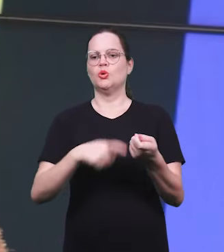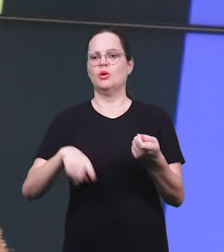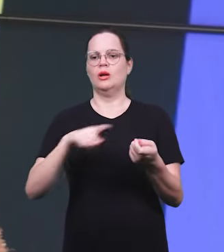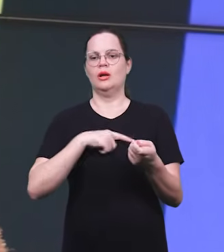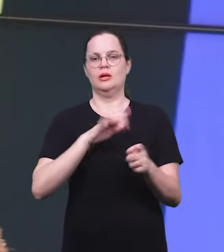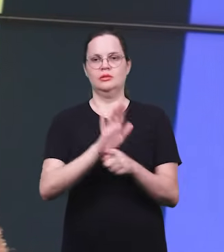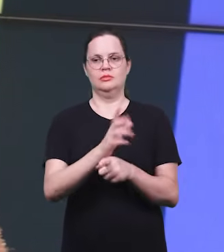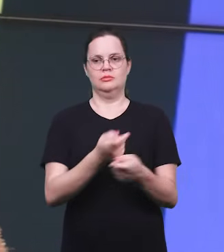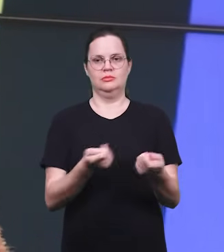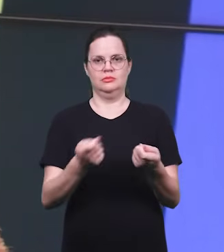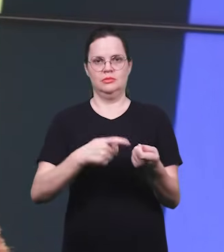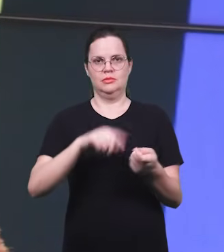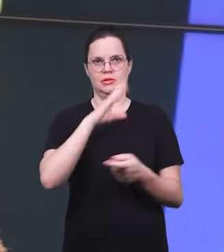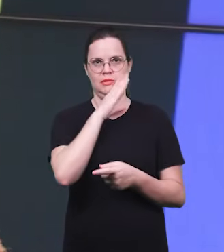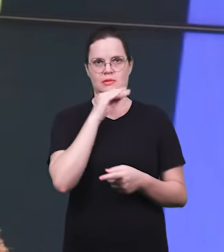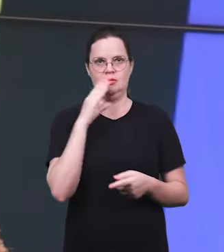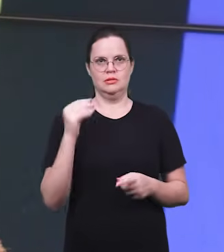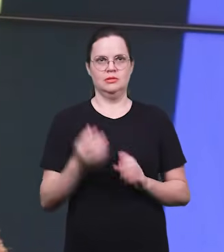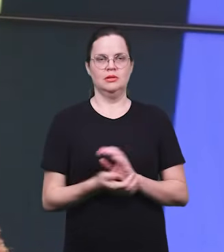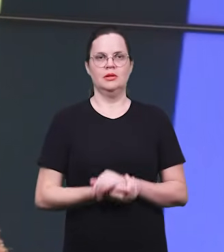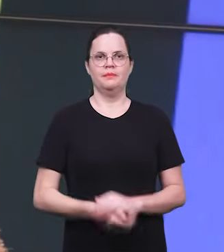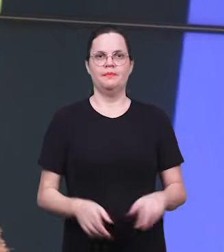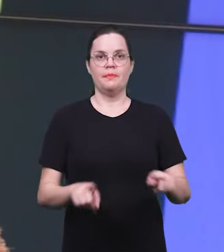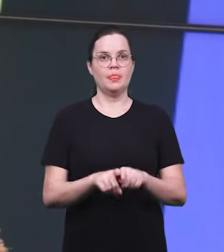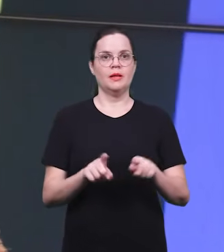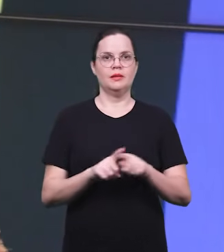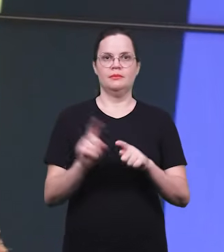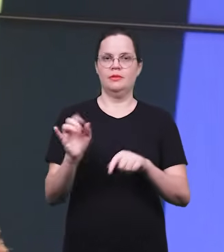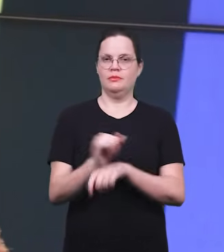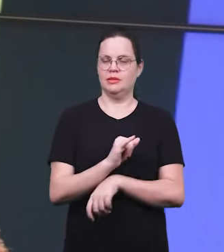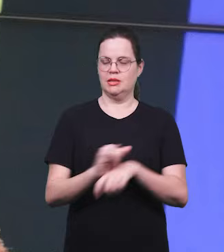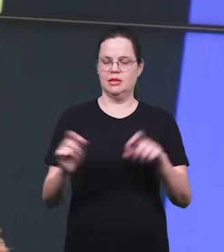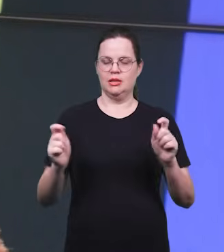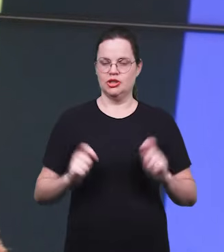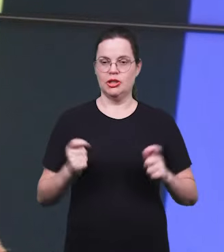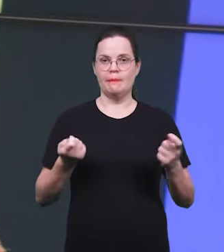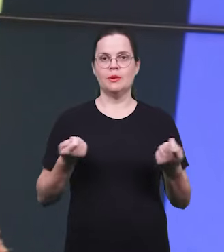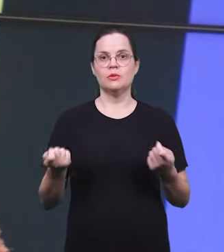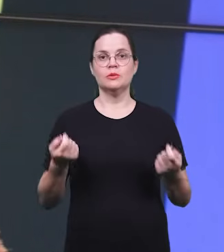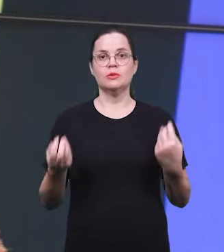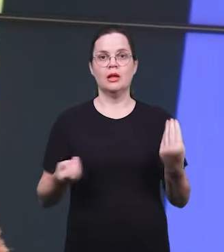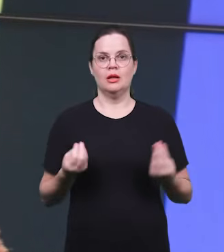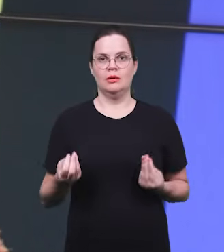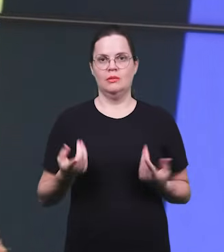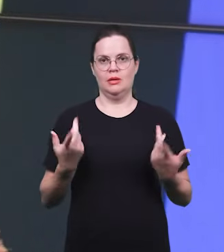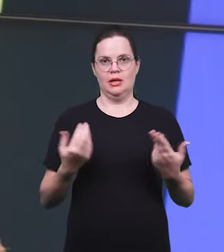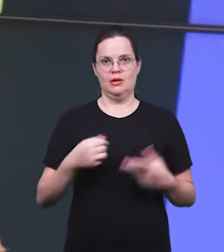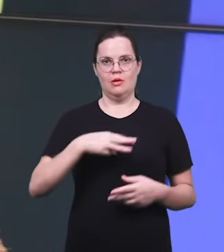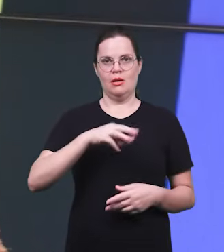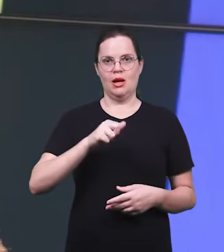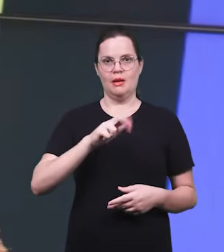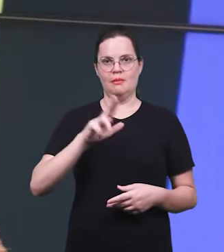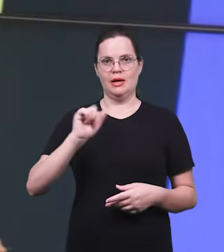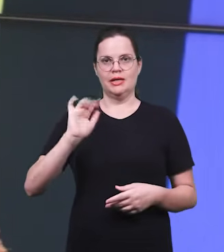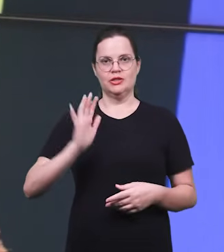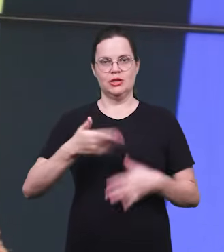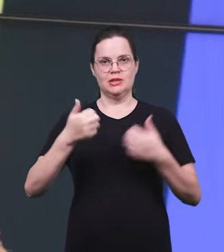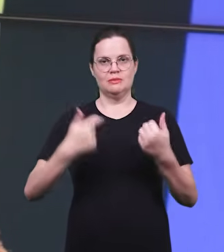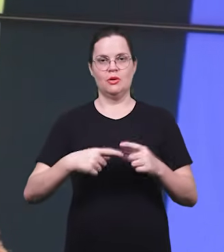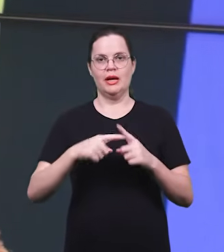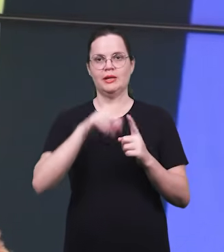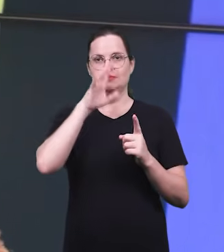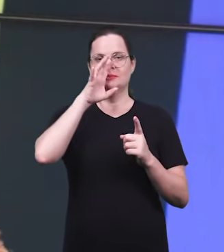regulando os nossos adolescentes. E uma estratégia para controlar isso, como bem a Mara falou, né?